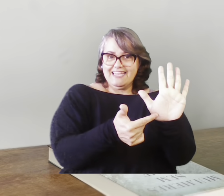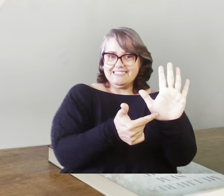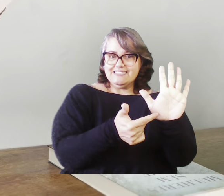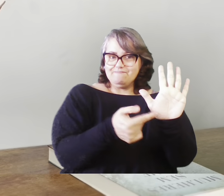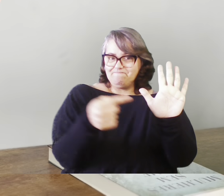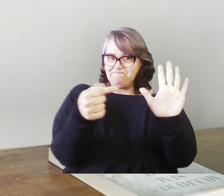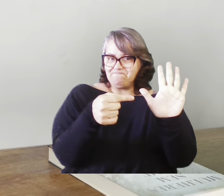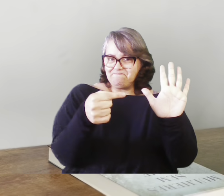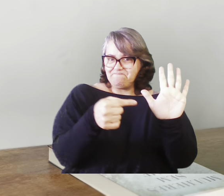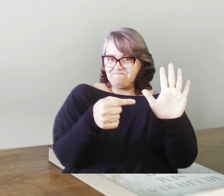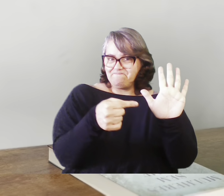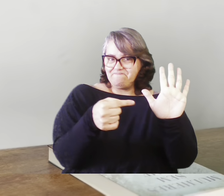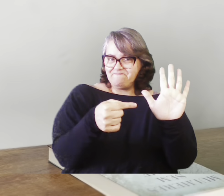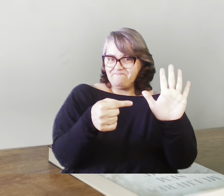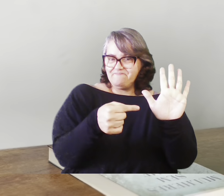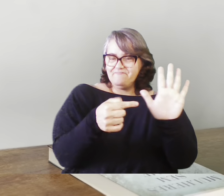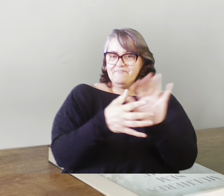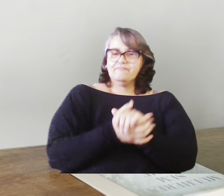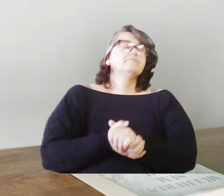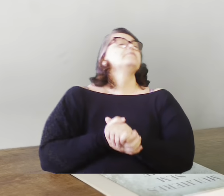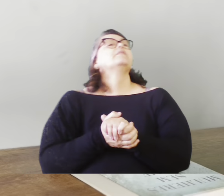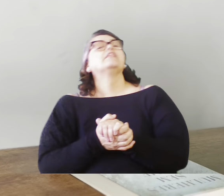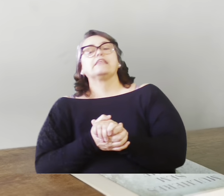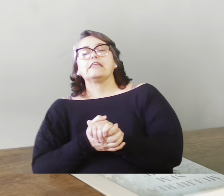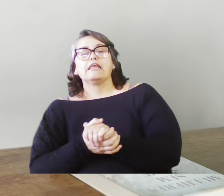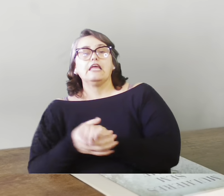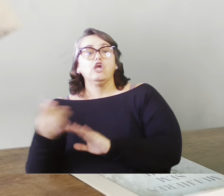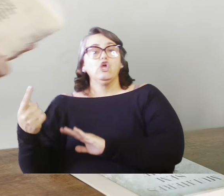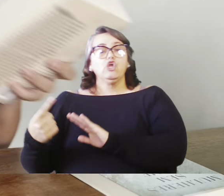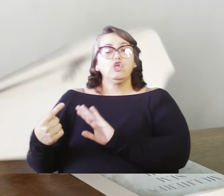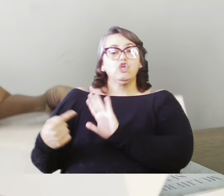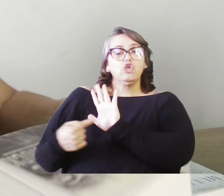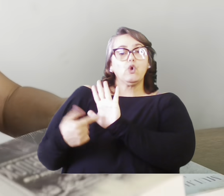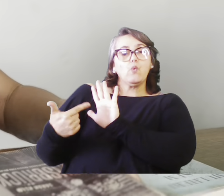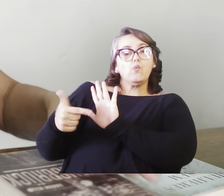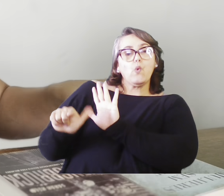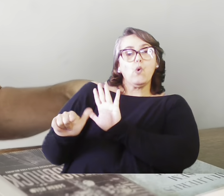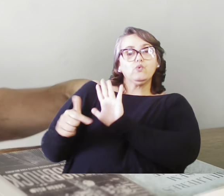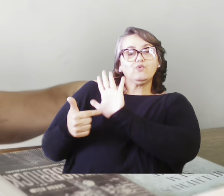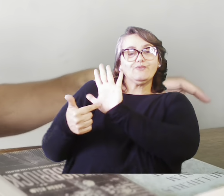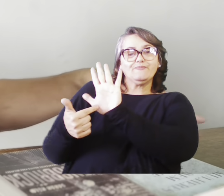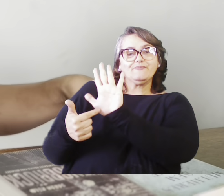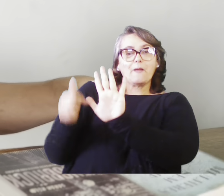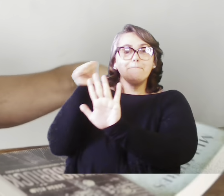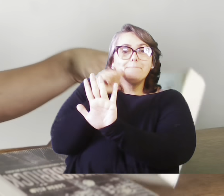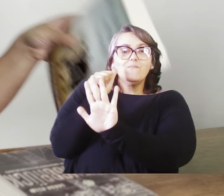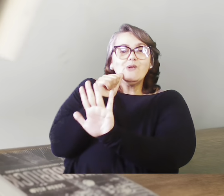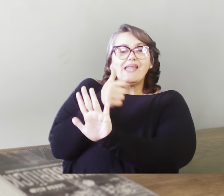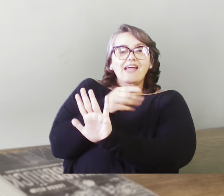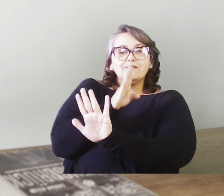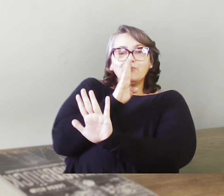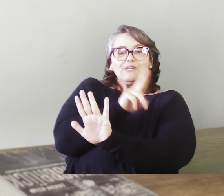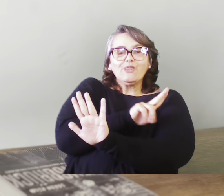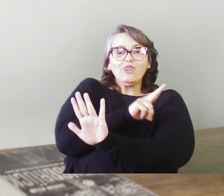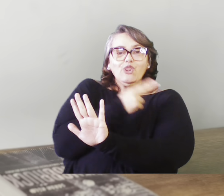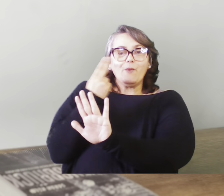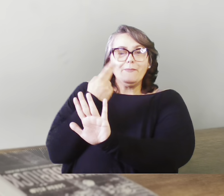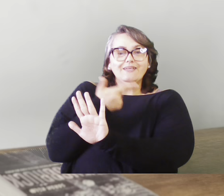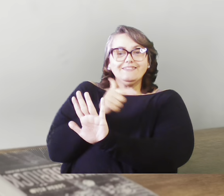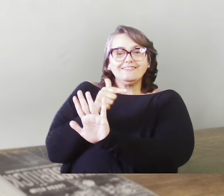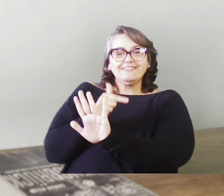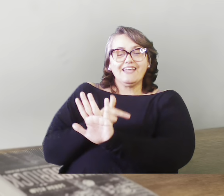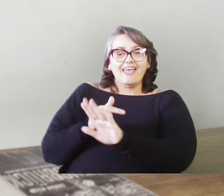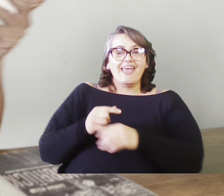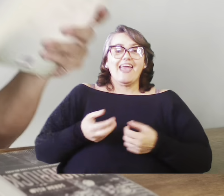Esse aqui, Ravensbrück, da Sarah Uelmen, e o primeiro, este aqui, Mulheres